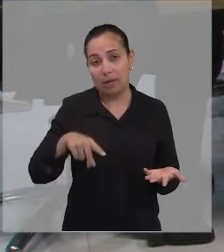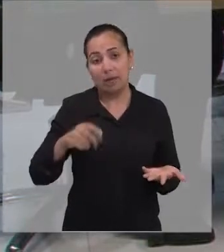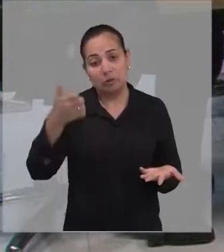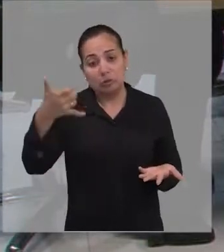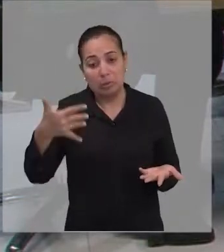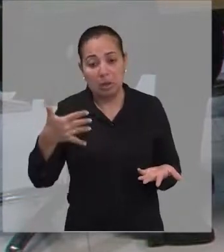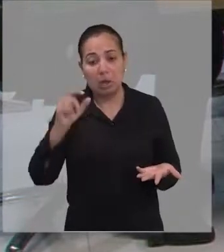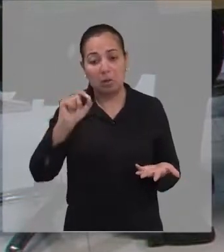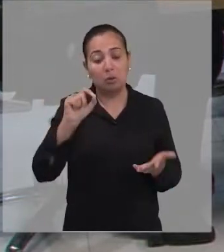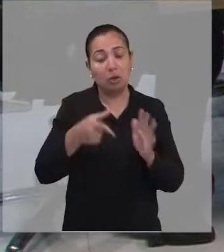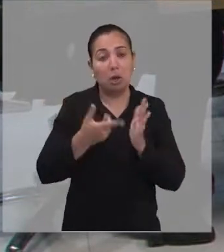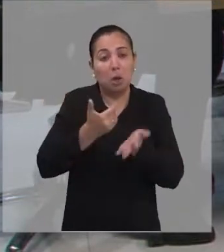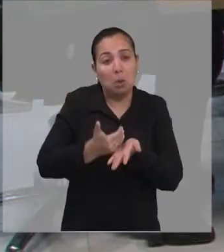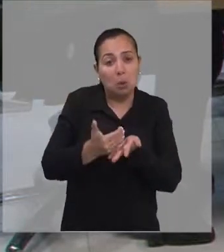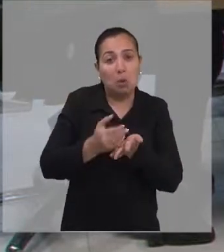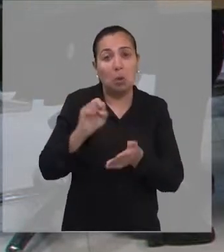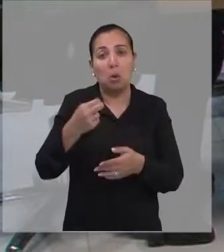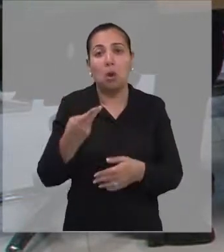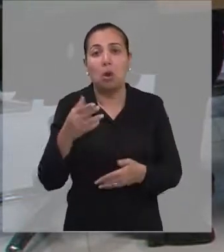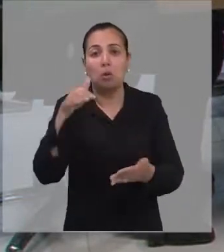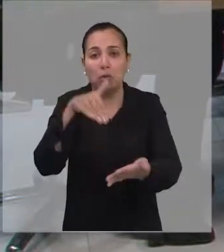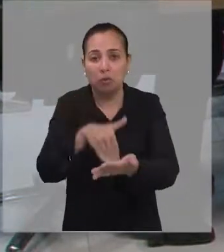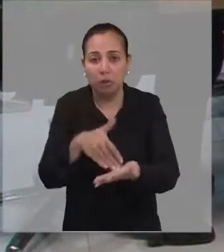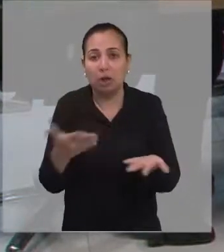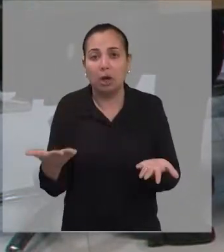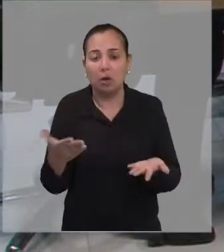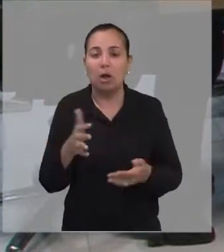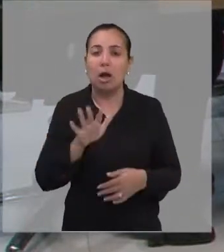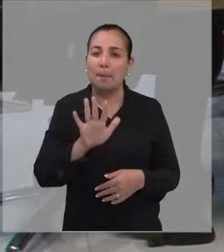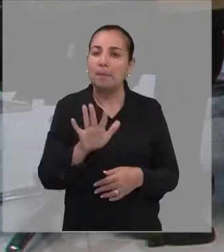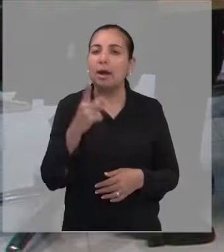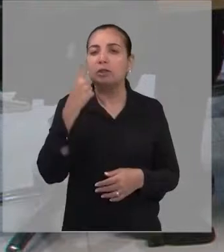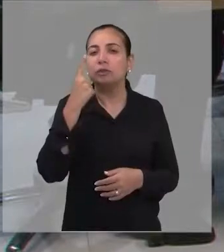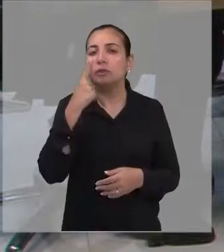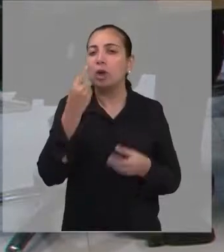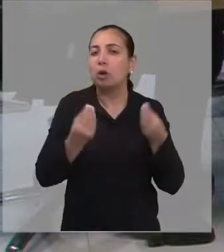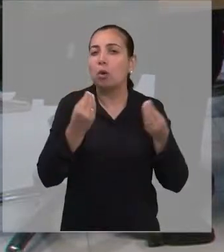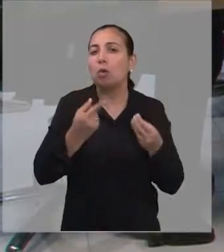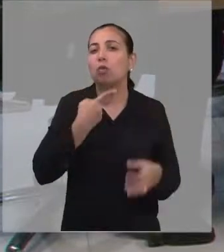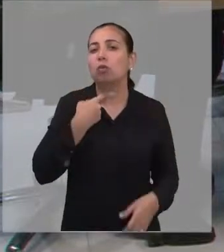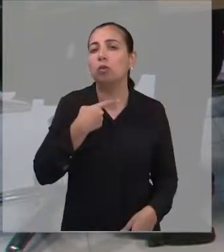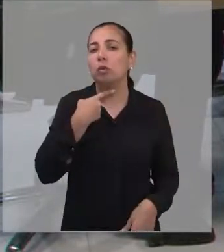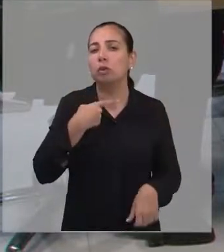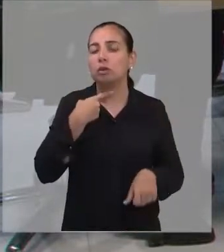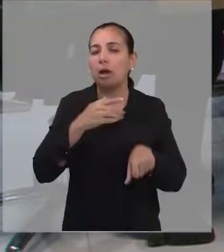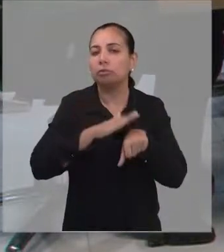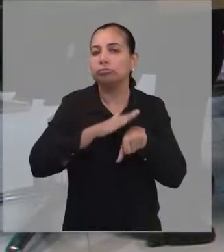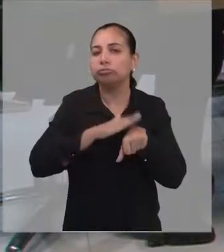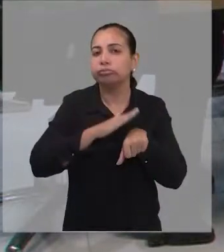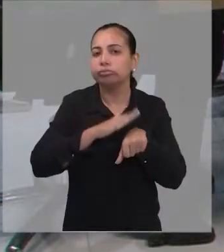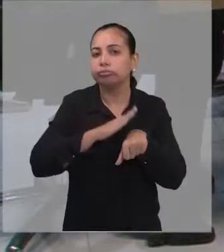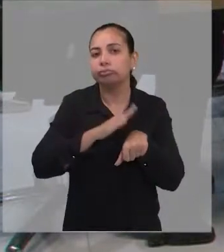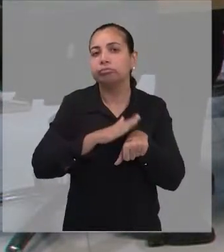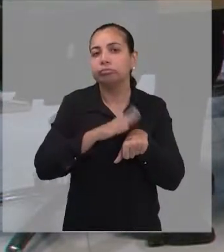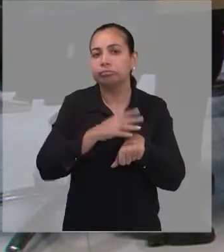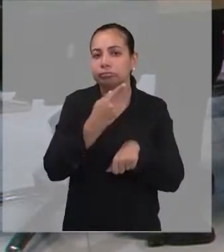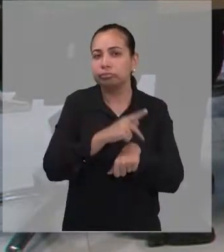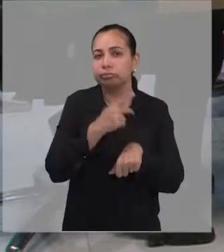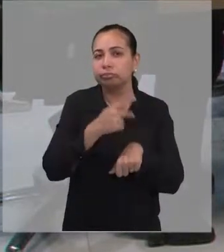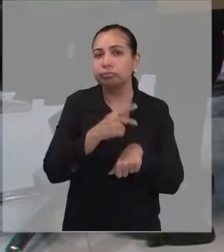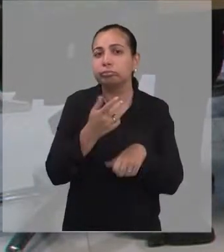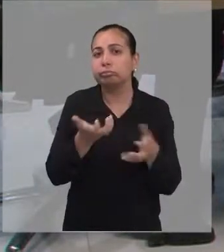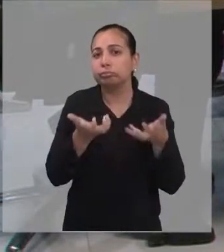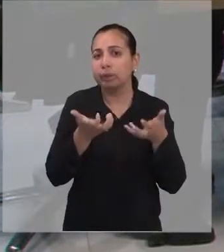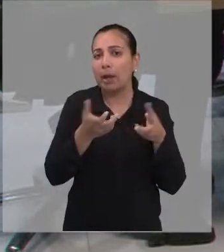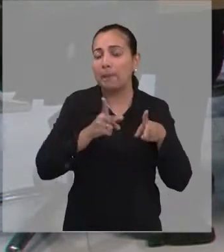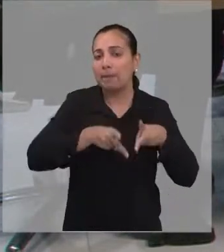fins, que terminam sendo meros pretextos para justificar a vontade de potência, como diria o mito. A vontade de manter e desfrutar